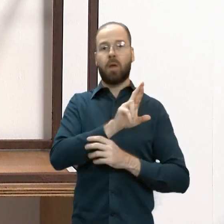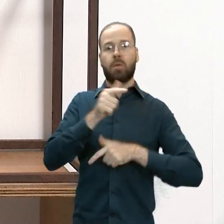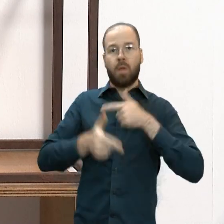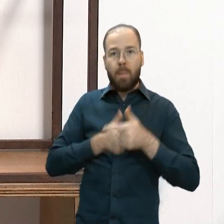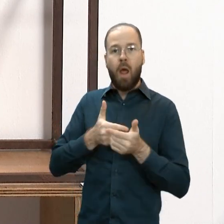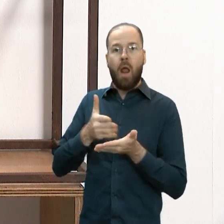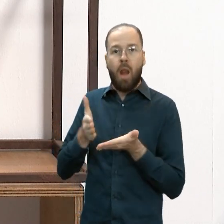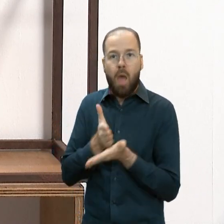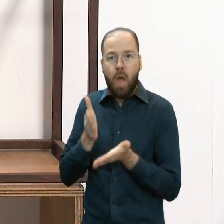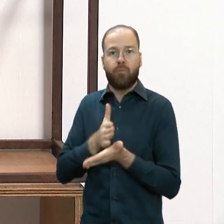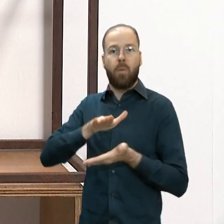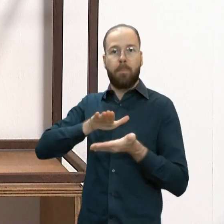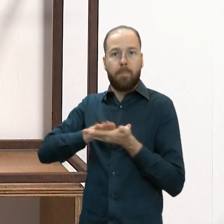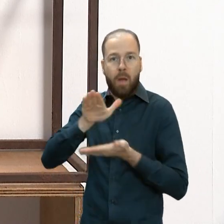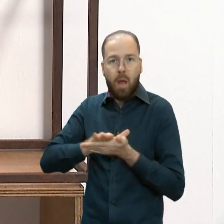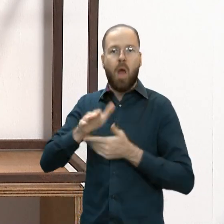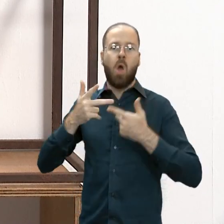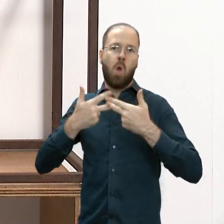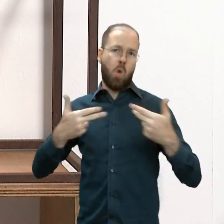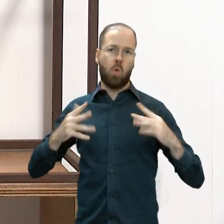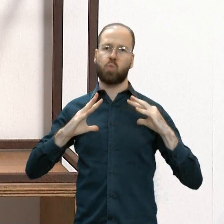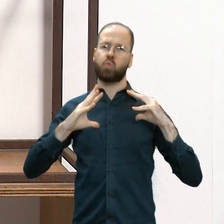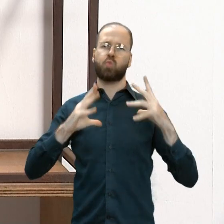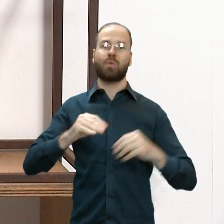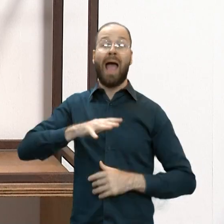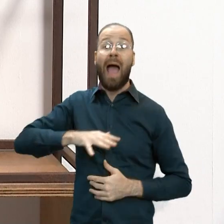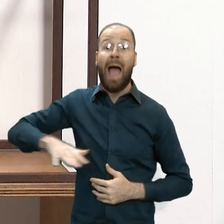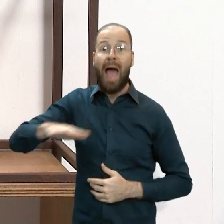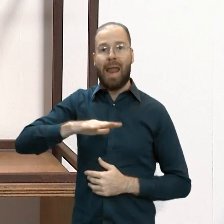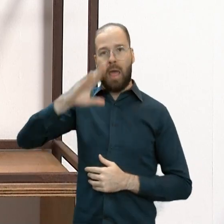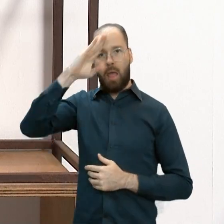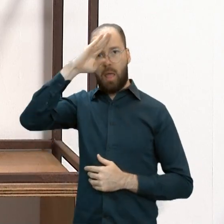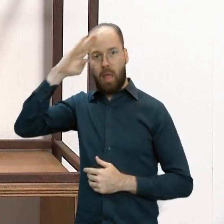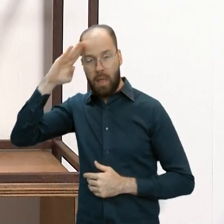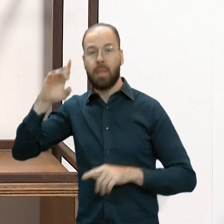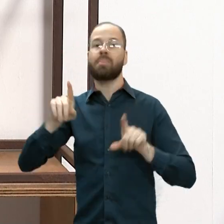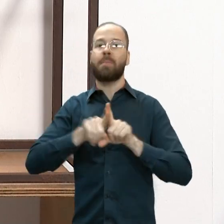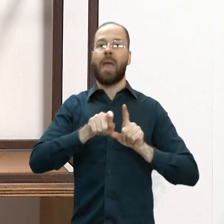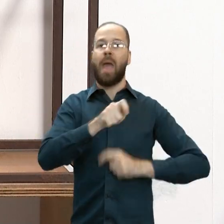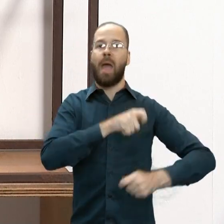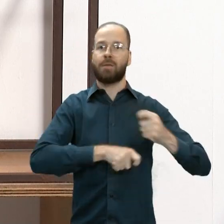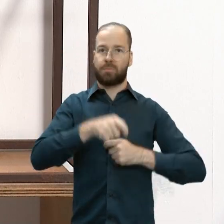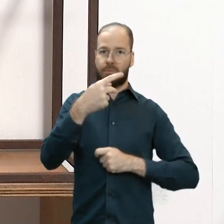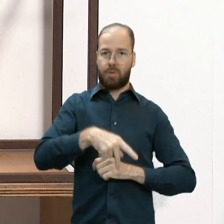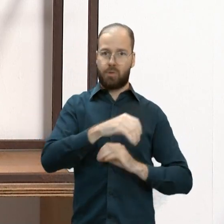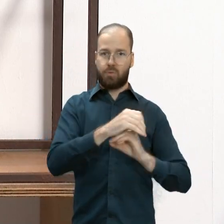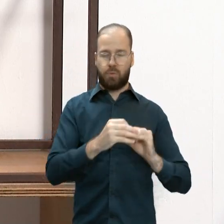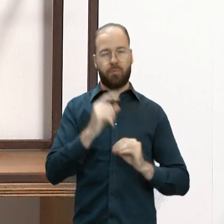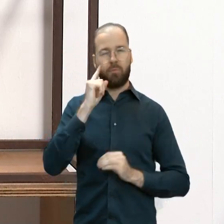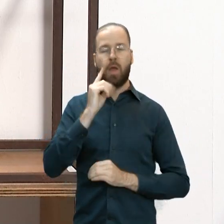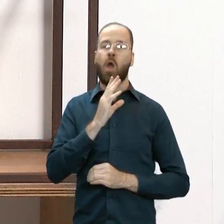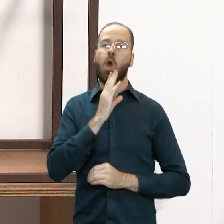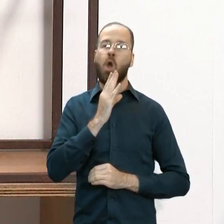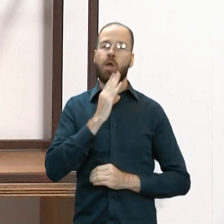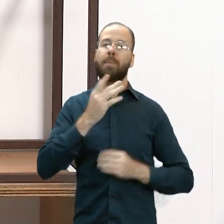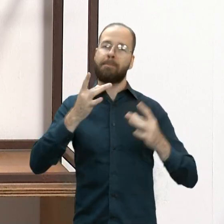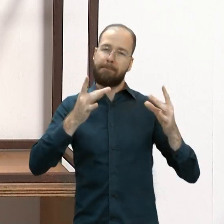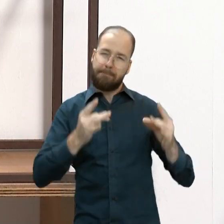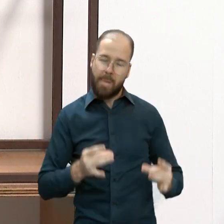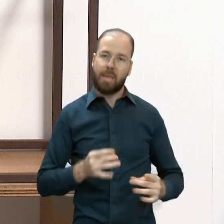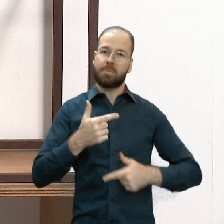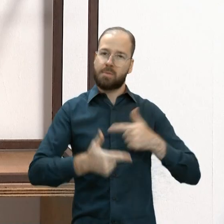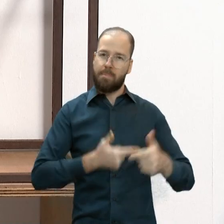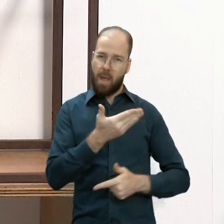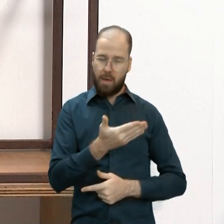gráficos da editora UFG e de todos os setores acadêmicos e administrativos da universidade. Vamos conhecer mais então sobre esse